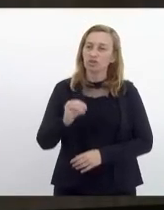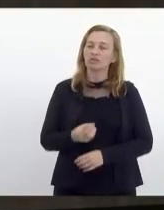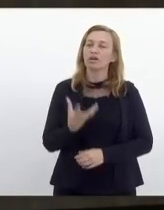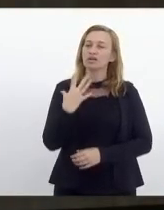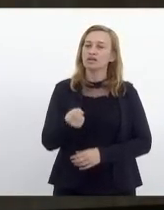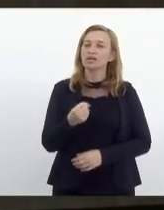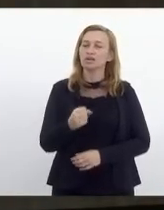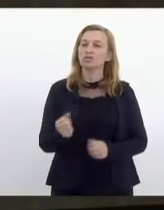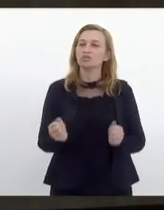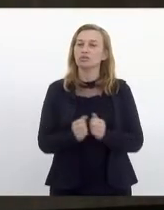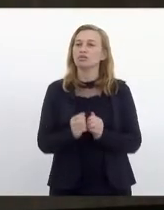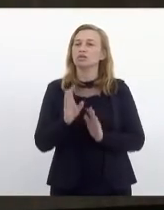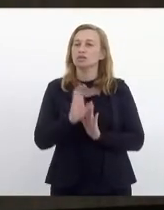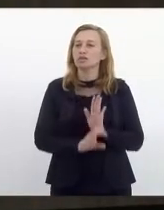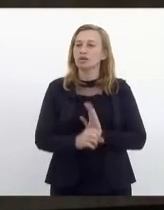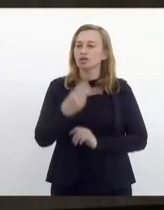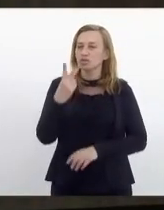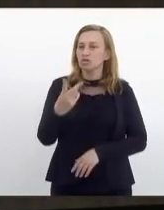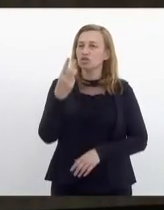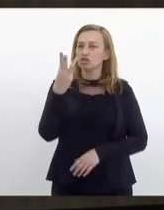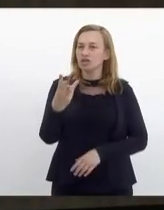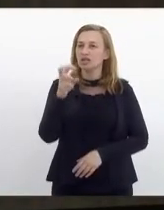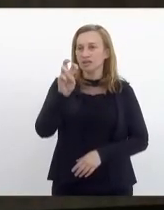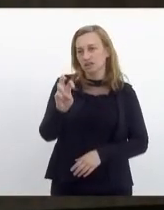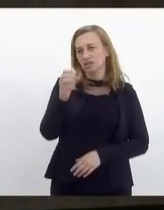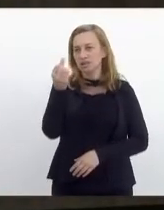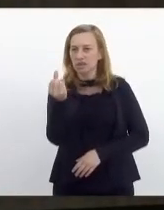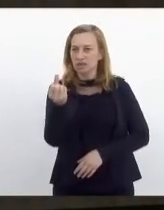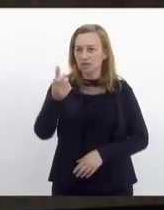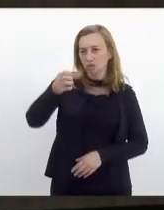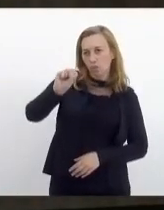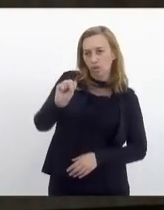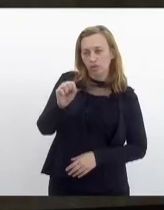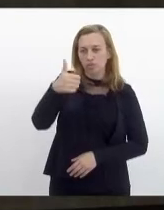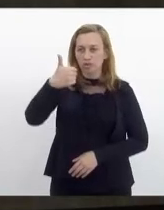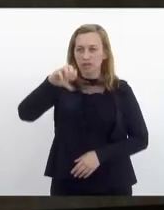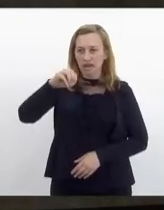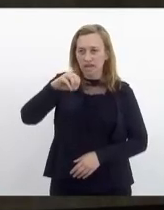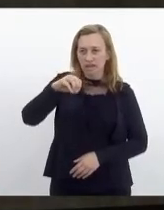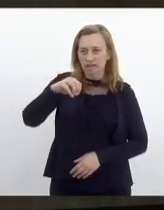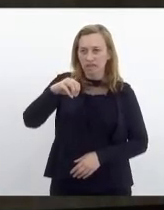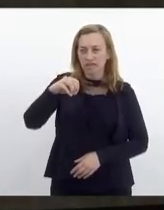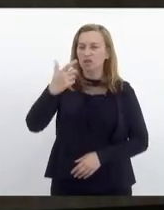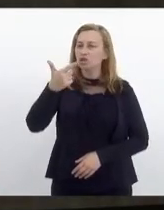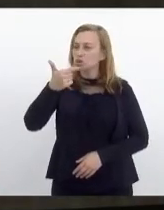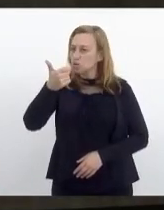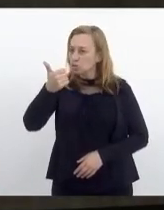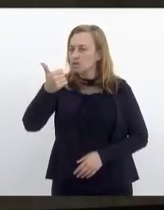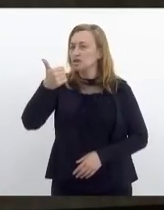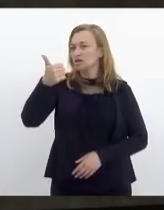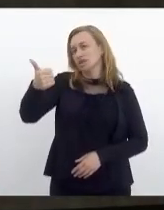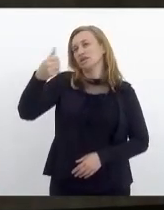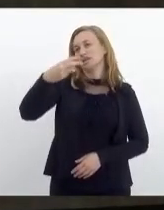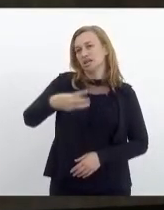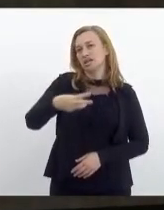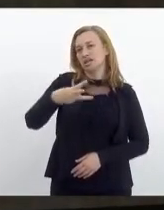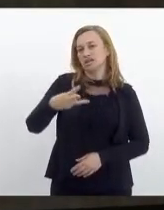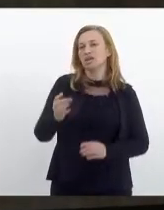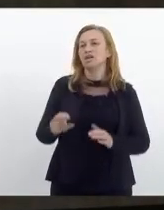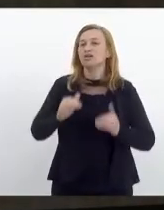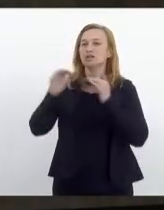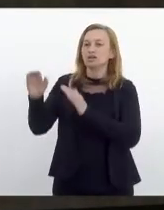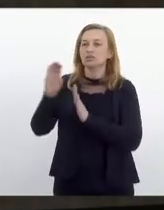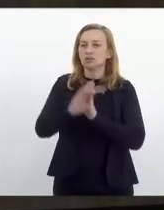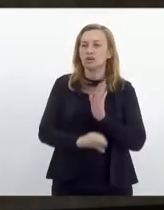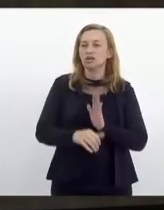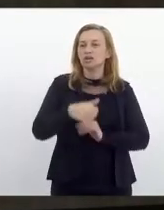Favorável às emendas 2, 3, 5, 6, 8, 10, 12 e 13. Favorável com